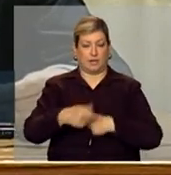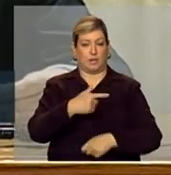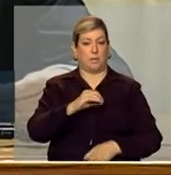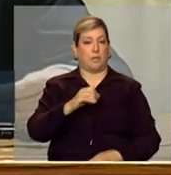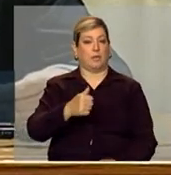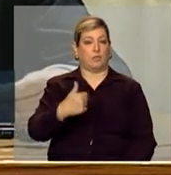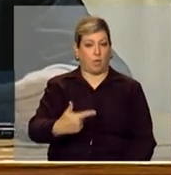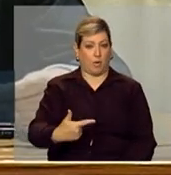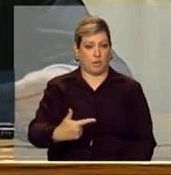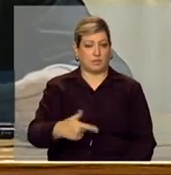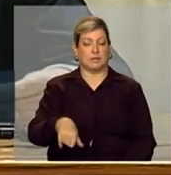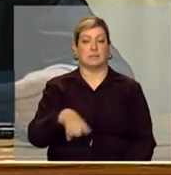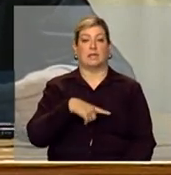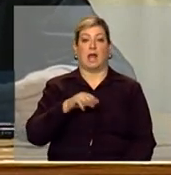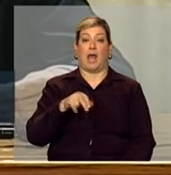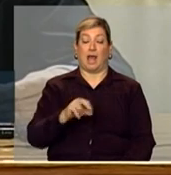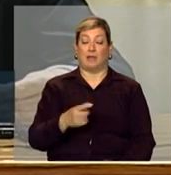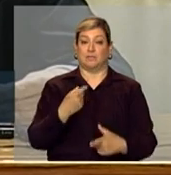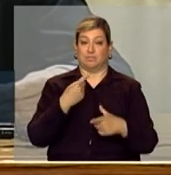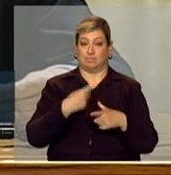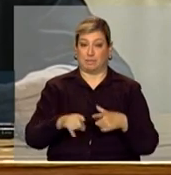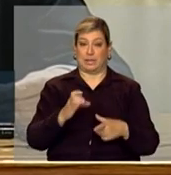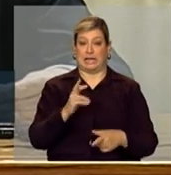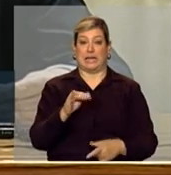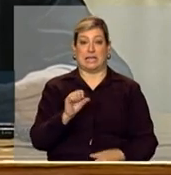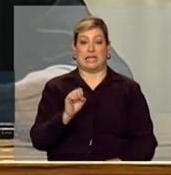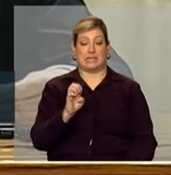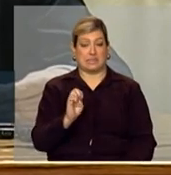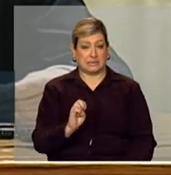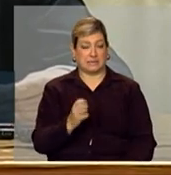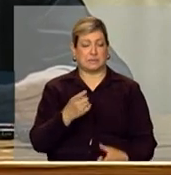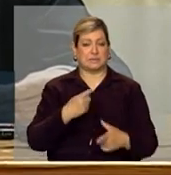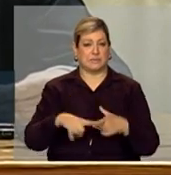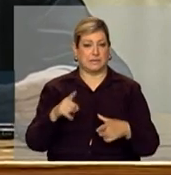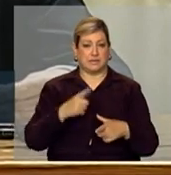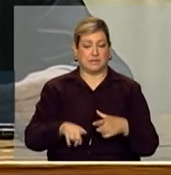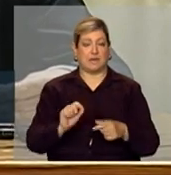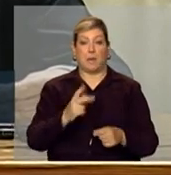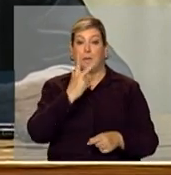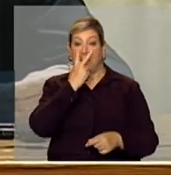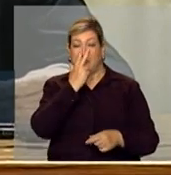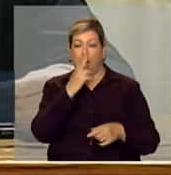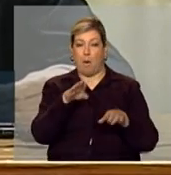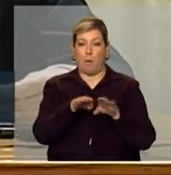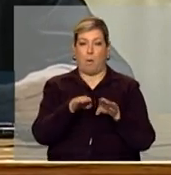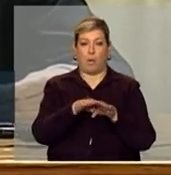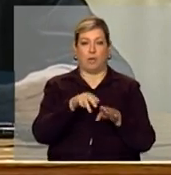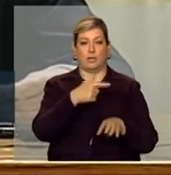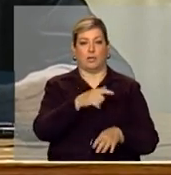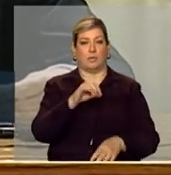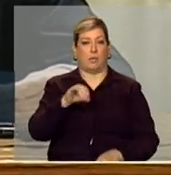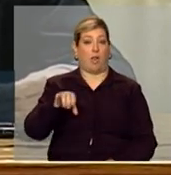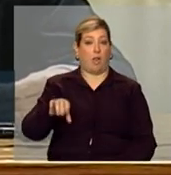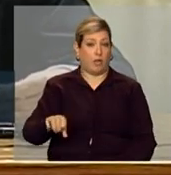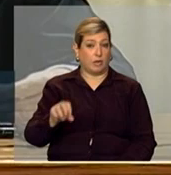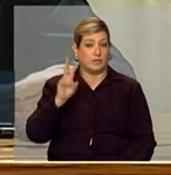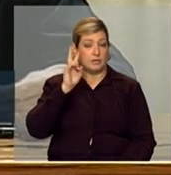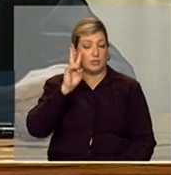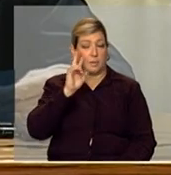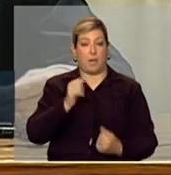2012 foi um ano de crise um ano parecido com o ano de 2009 sob certos